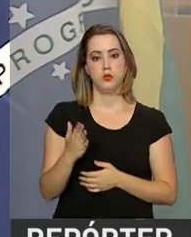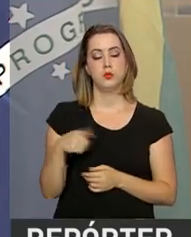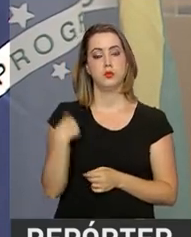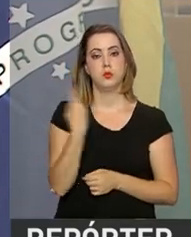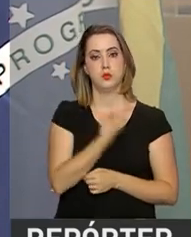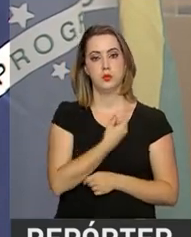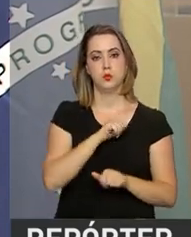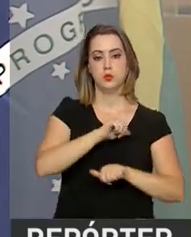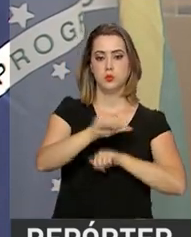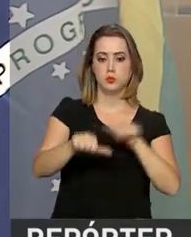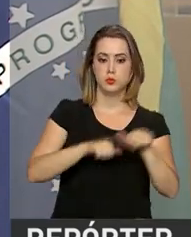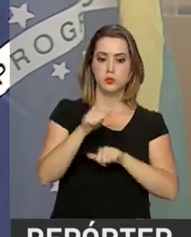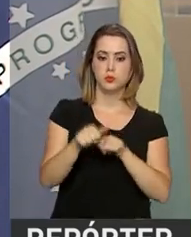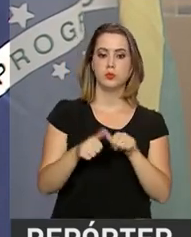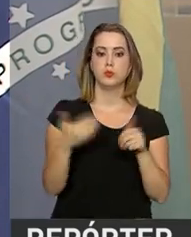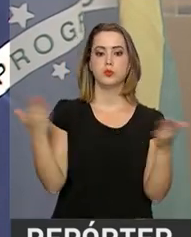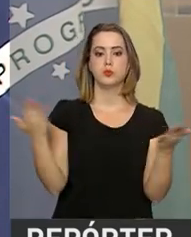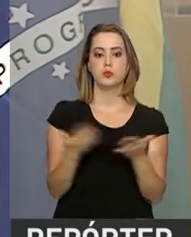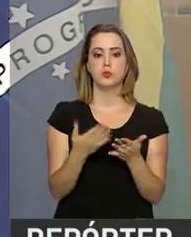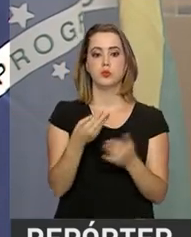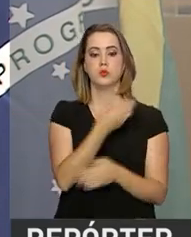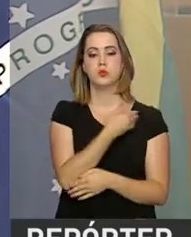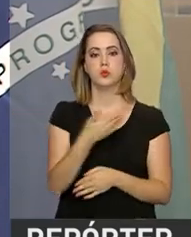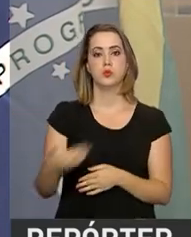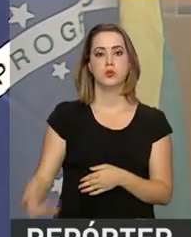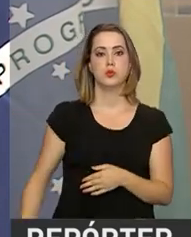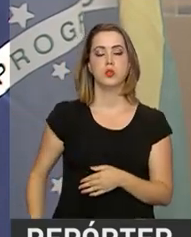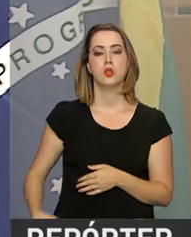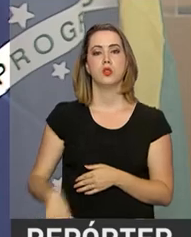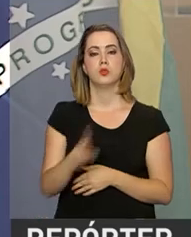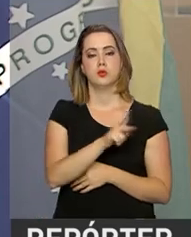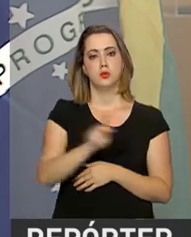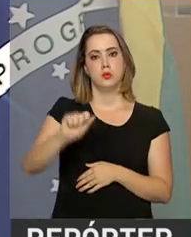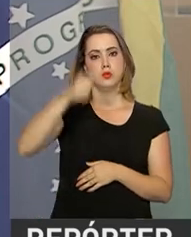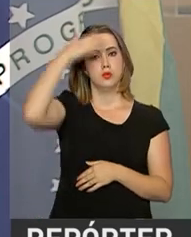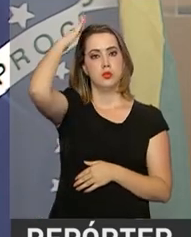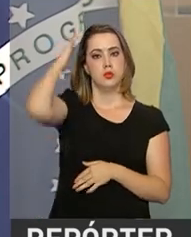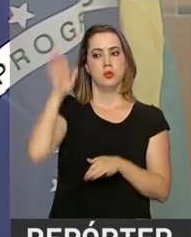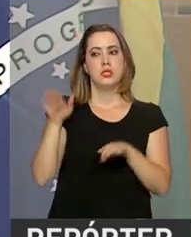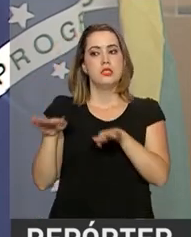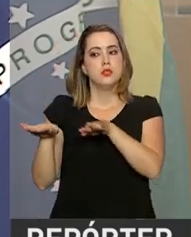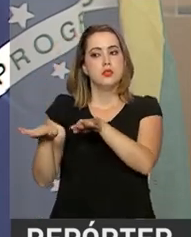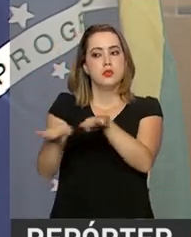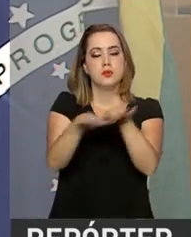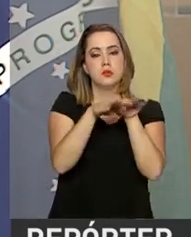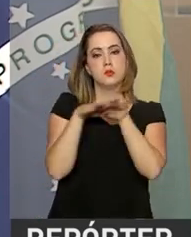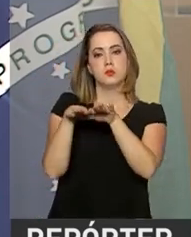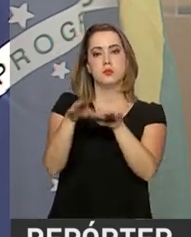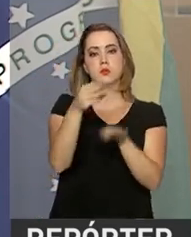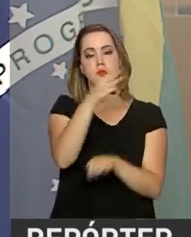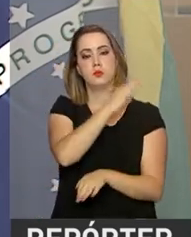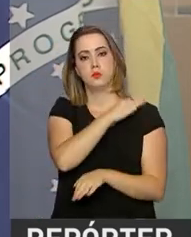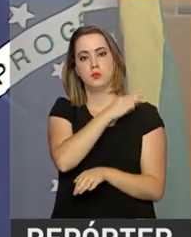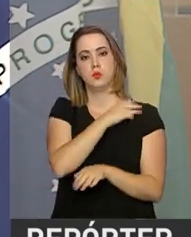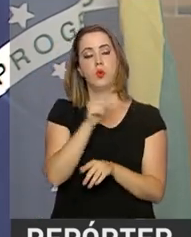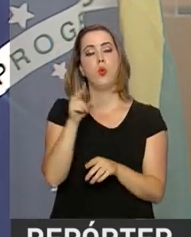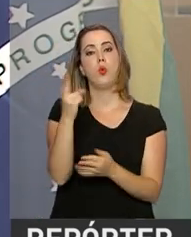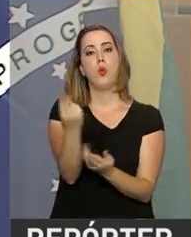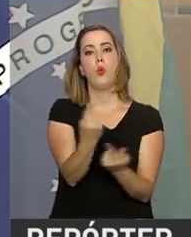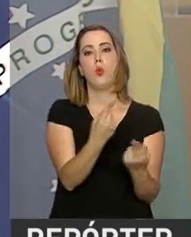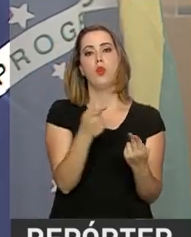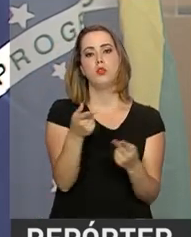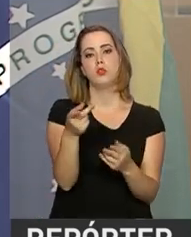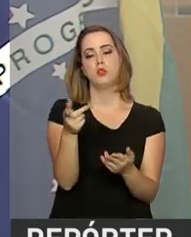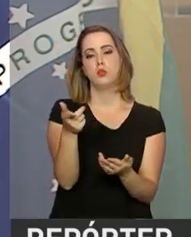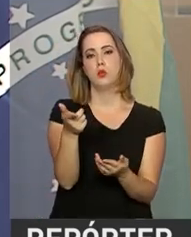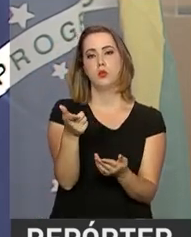que nós estamos promovendo no governo tem eh nivelar a educação no nível médio do Brasil com o que ocorre na